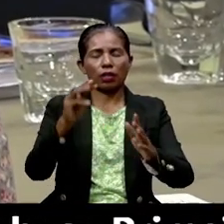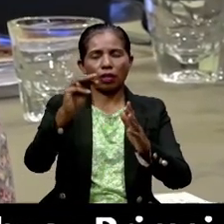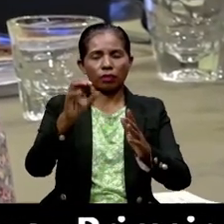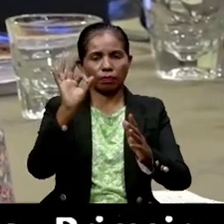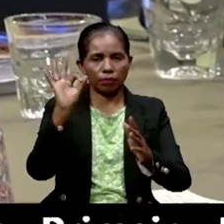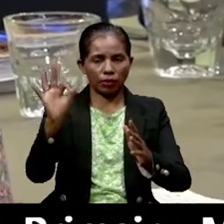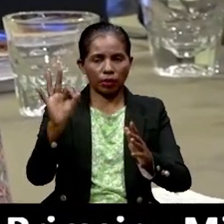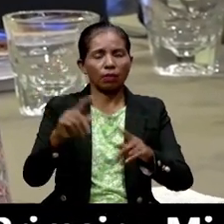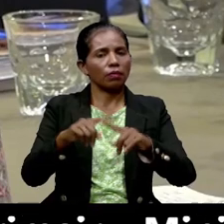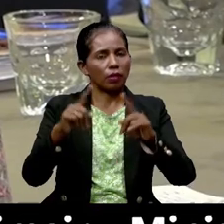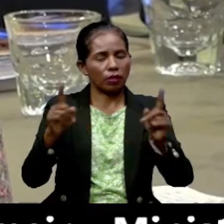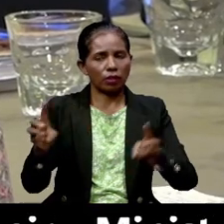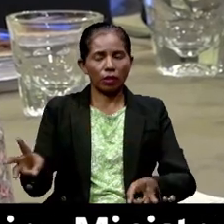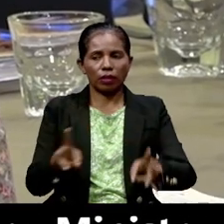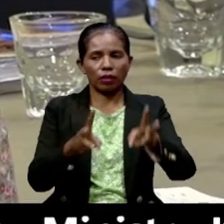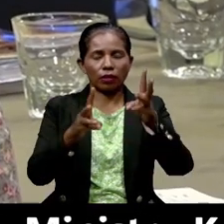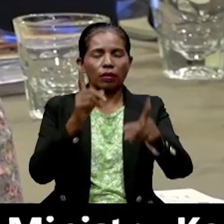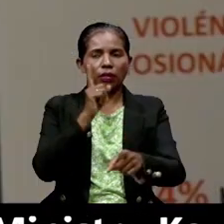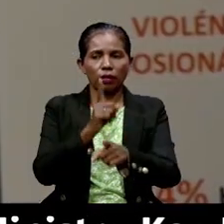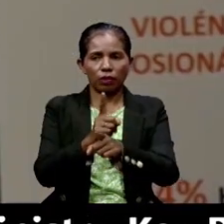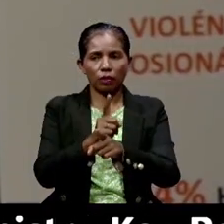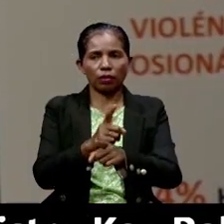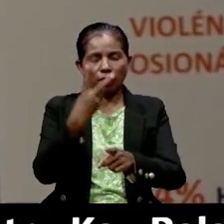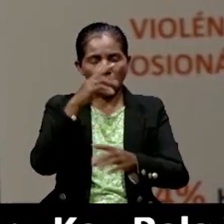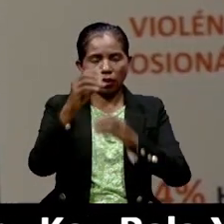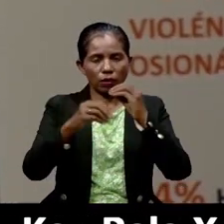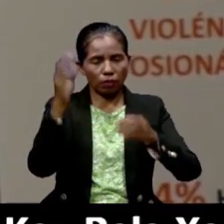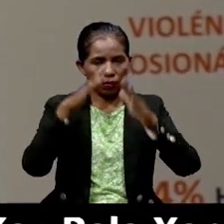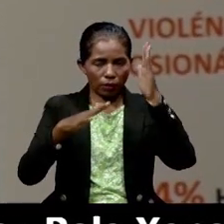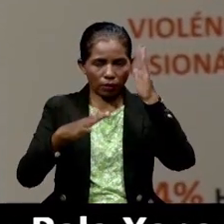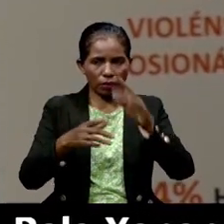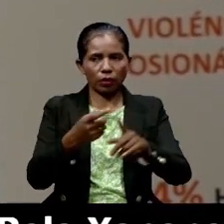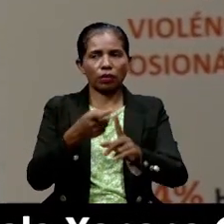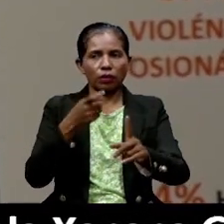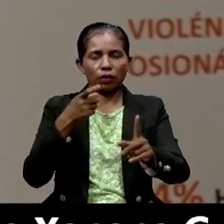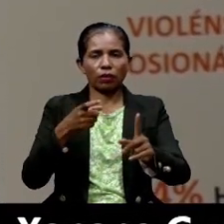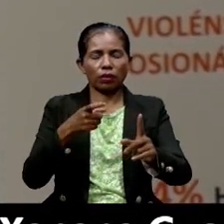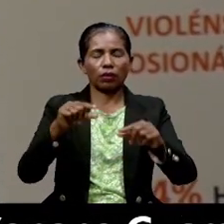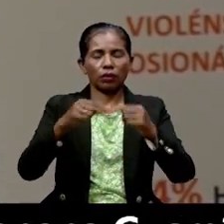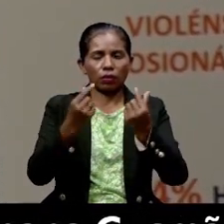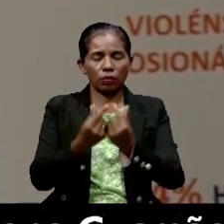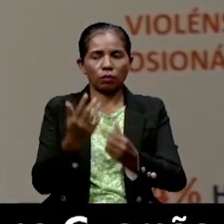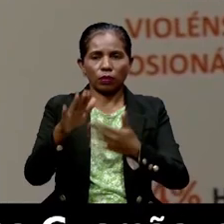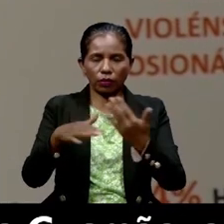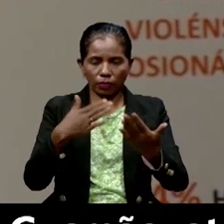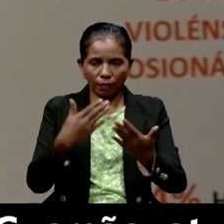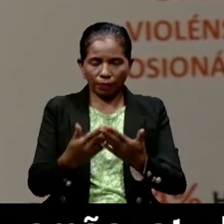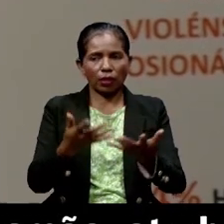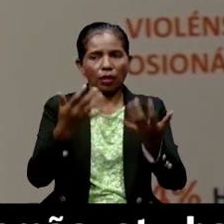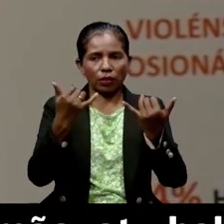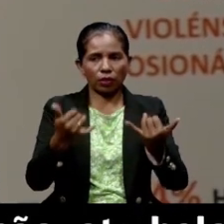Social, Maibe Dala Nebe Maklos, Atu Resolve Problema Mak, Liu Husi Rede Referral Sir, Nebe Magdaudau